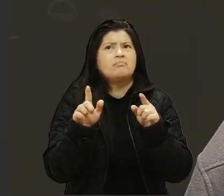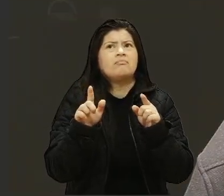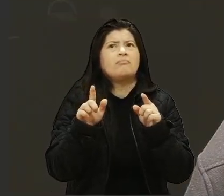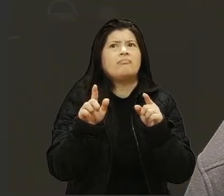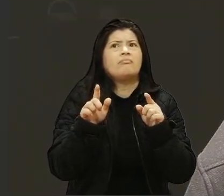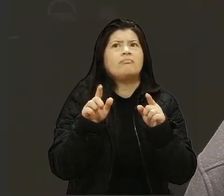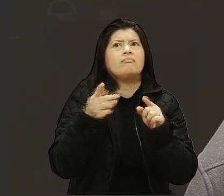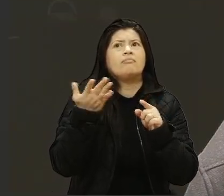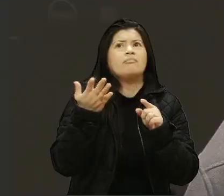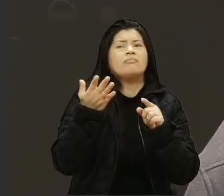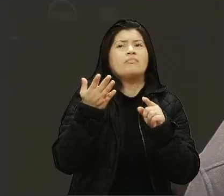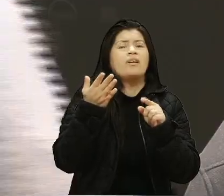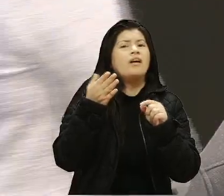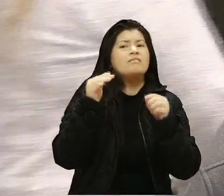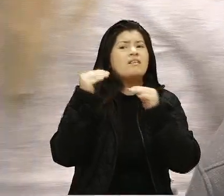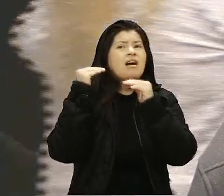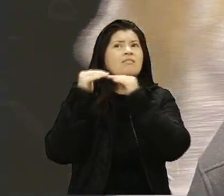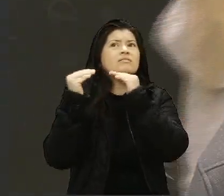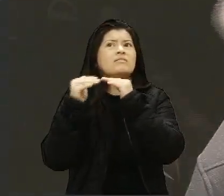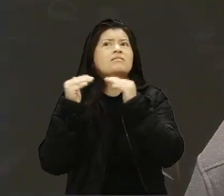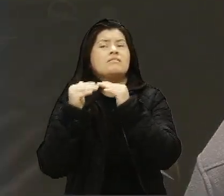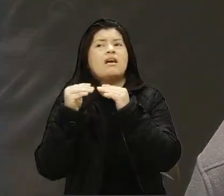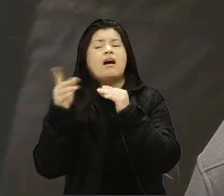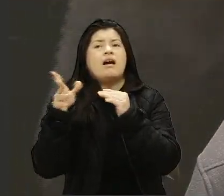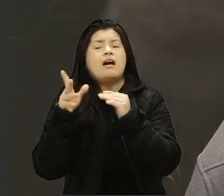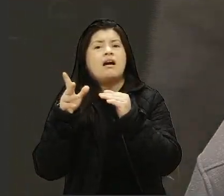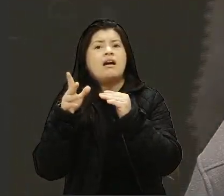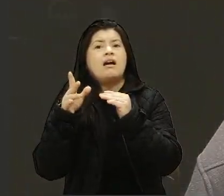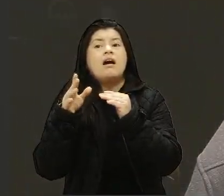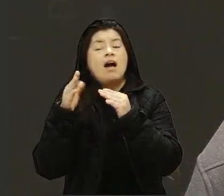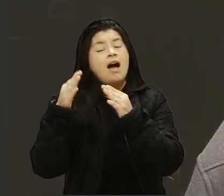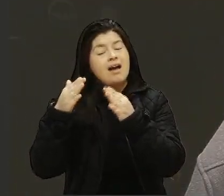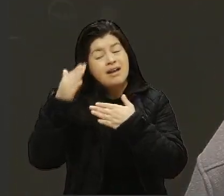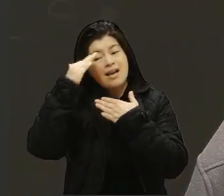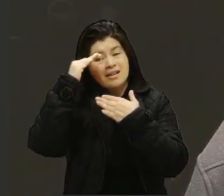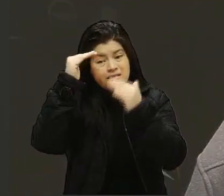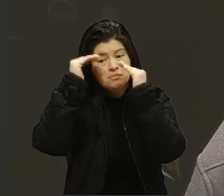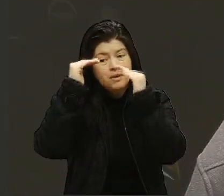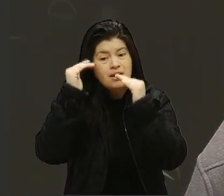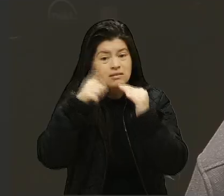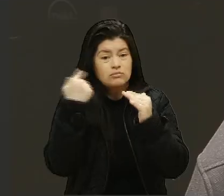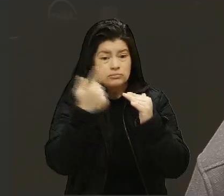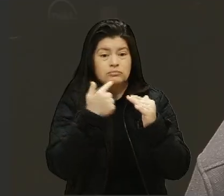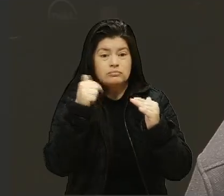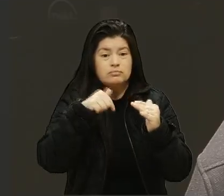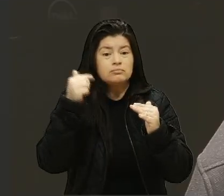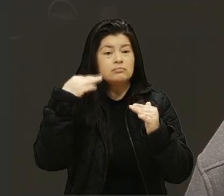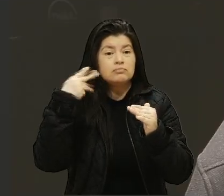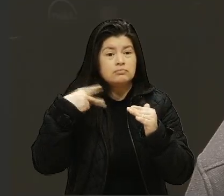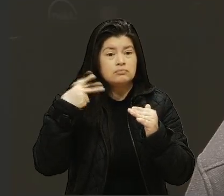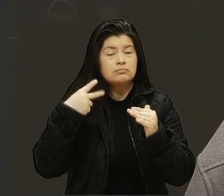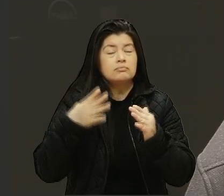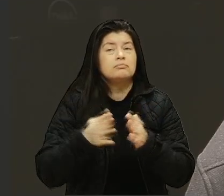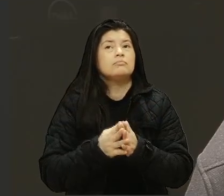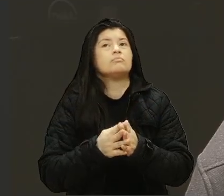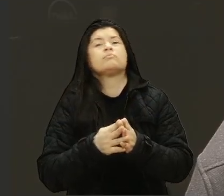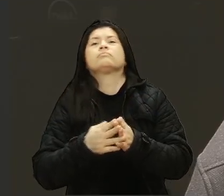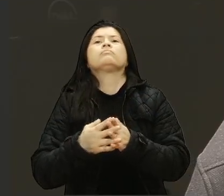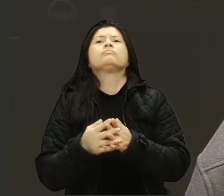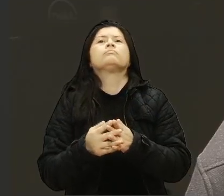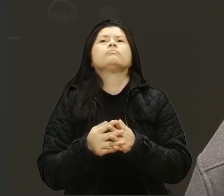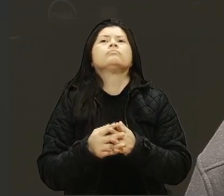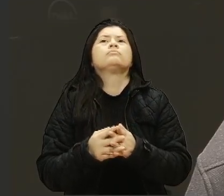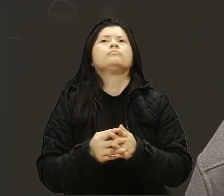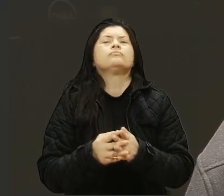senhor está tentando me obrigar, gritando, tá bom? Siga o exemplo dele, seja um pouco mais respeitoso. Presidente, vamos lá.